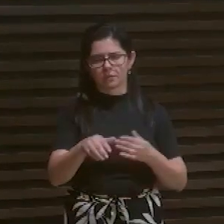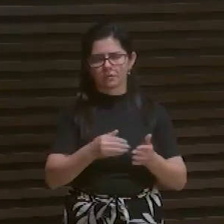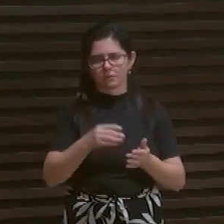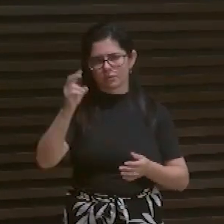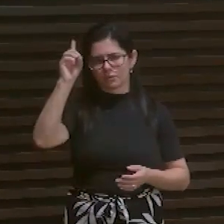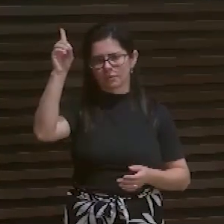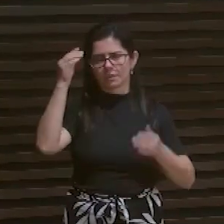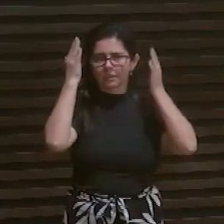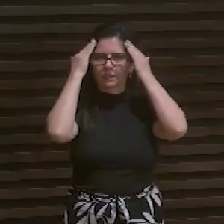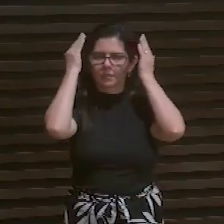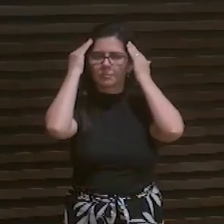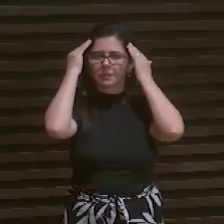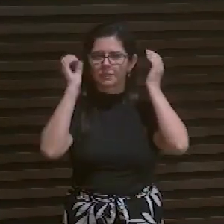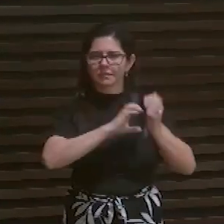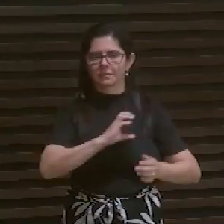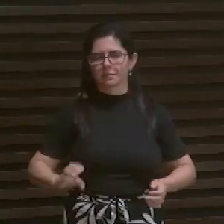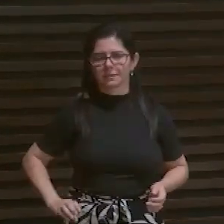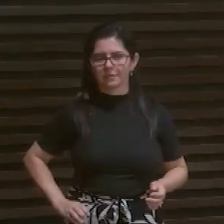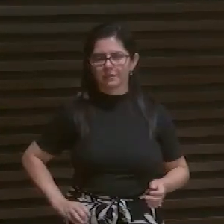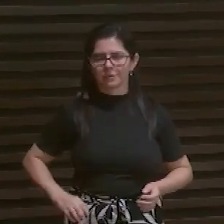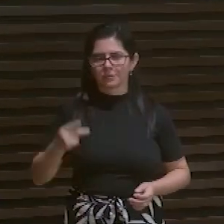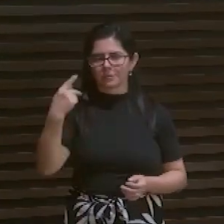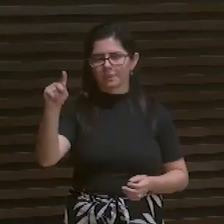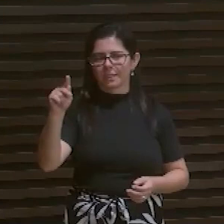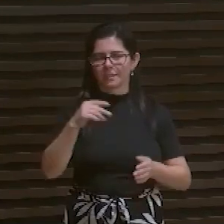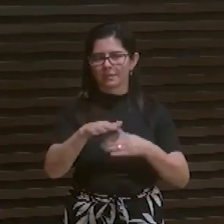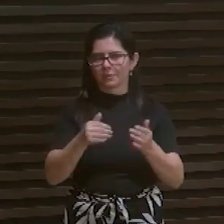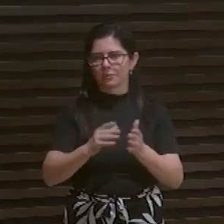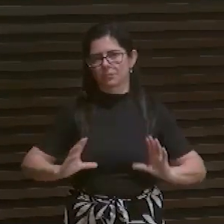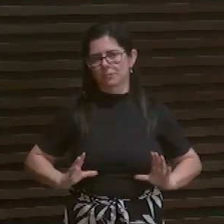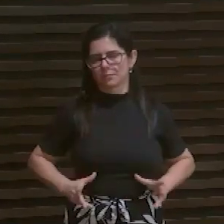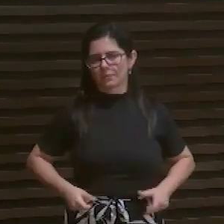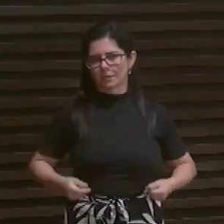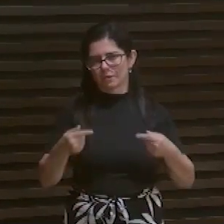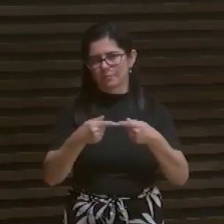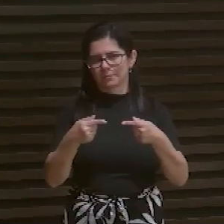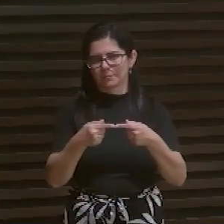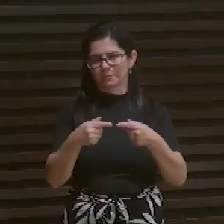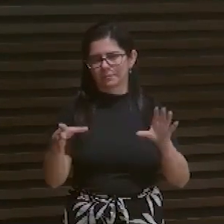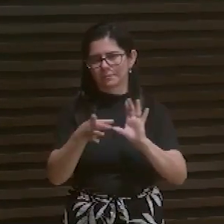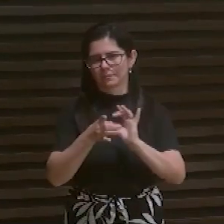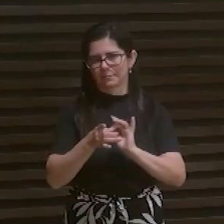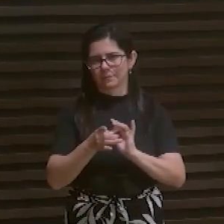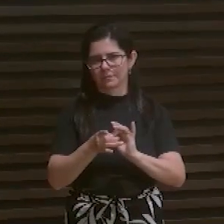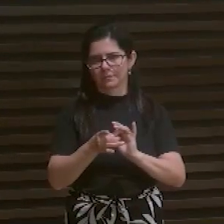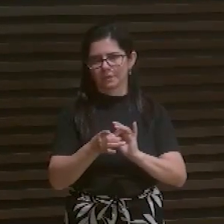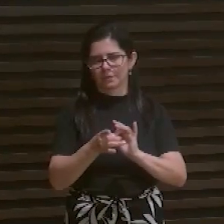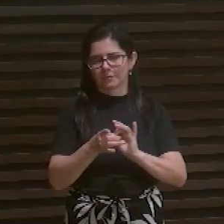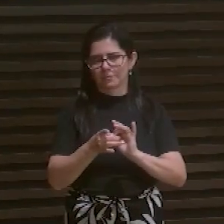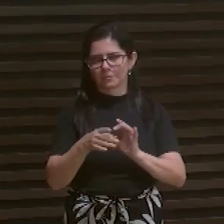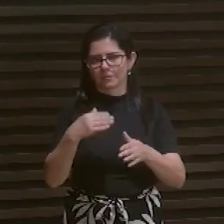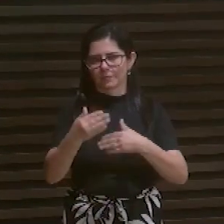que é a cabeça, Cristo. Dele, todo o corpo, ajustado e unido pelo auxílio de todas as juntas, cresce